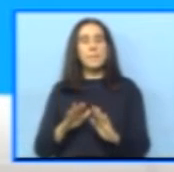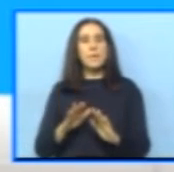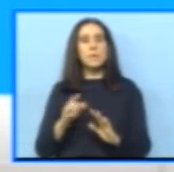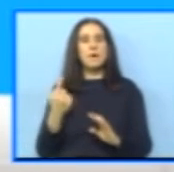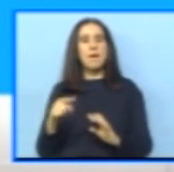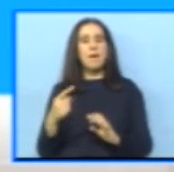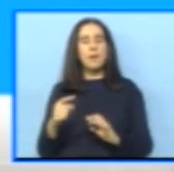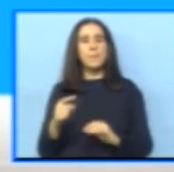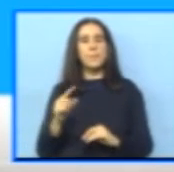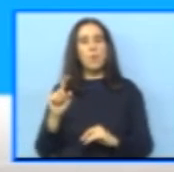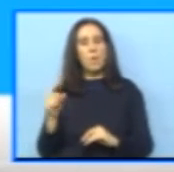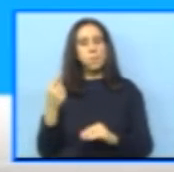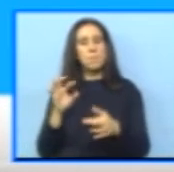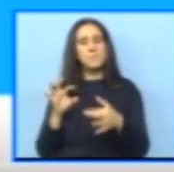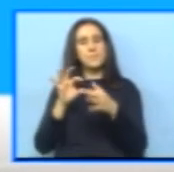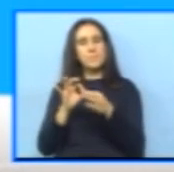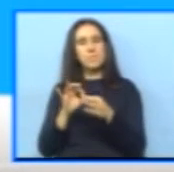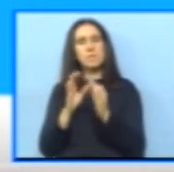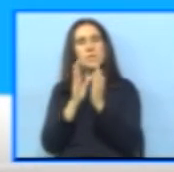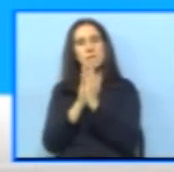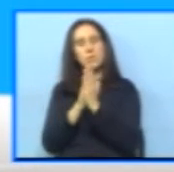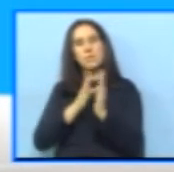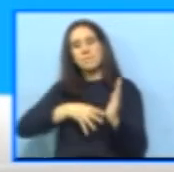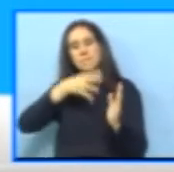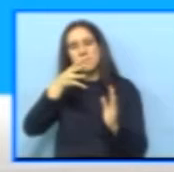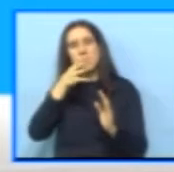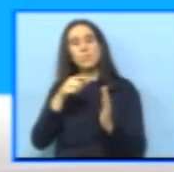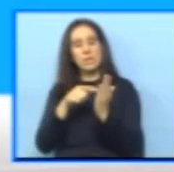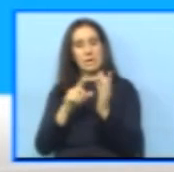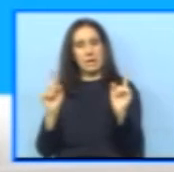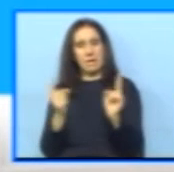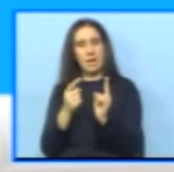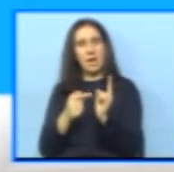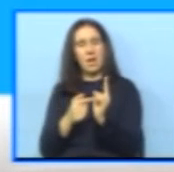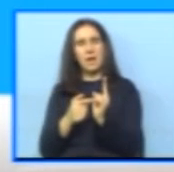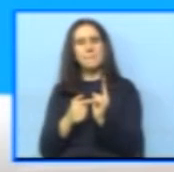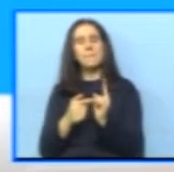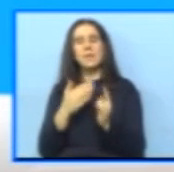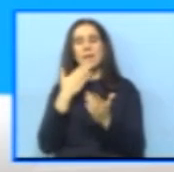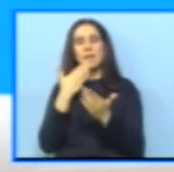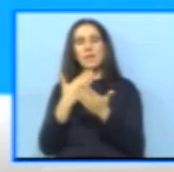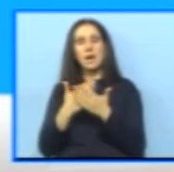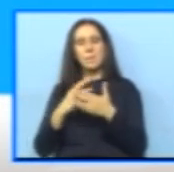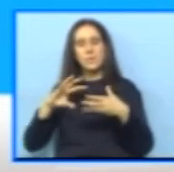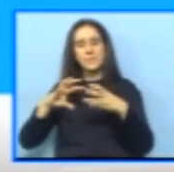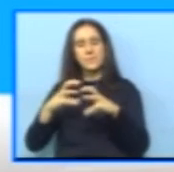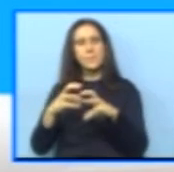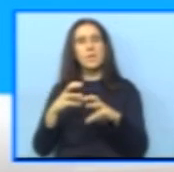enquadramento que devia ter sido dado na liturgia, porque esta forma breve fica muito sincopada e entra